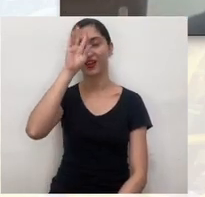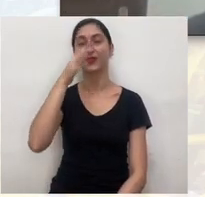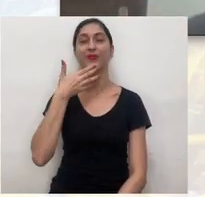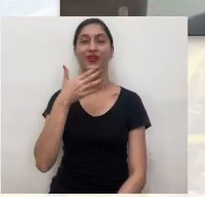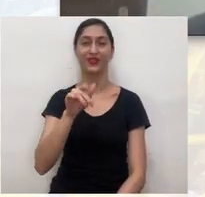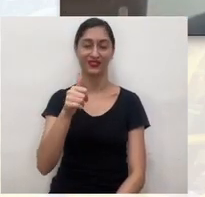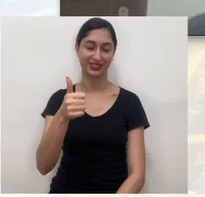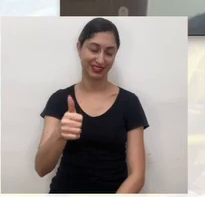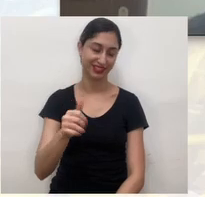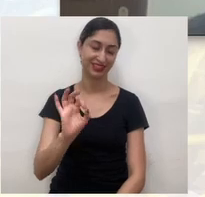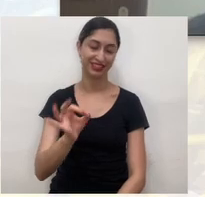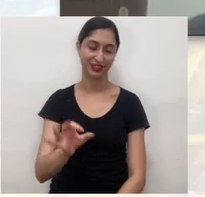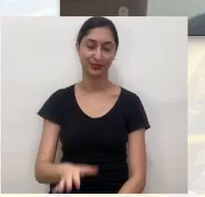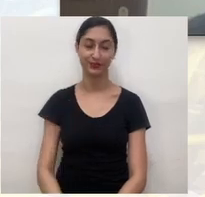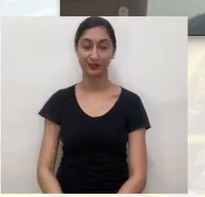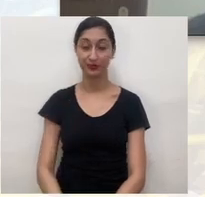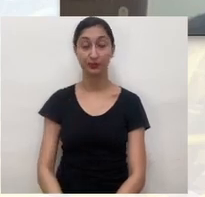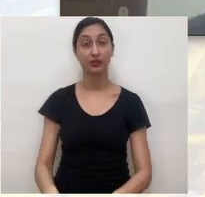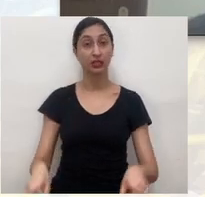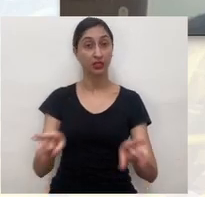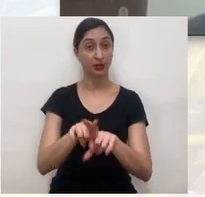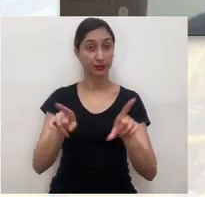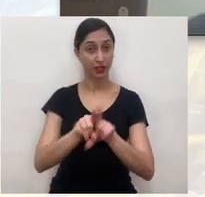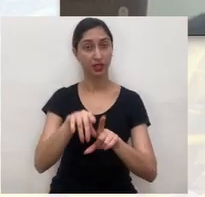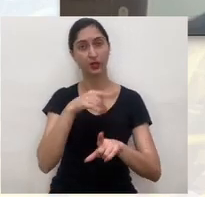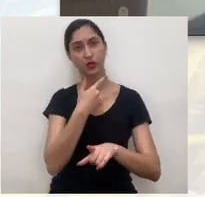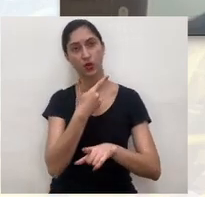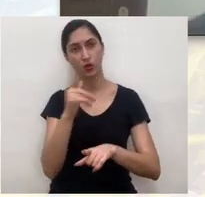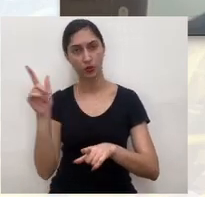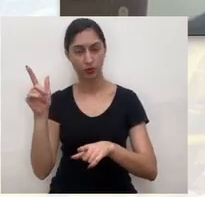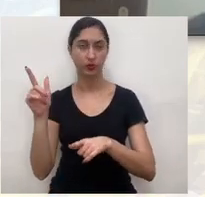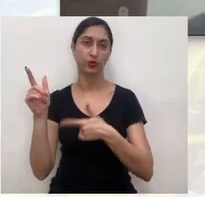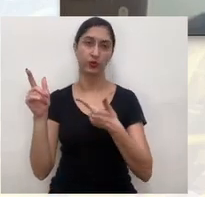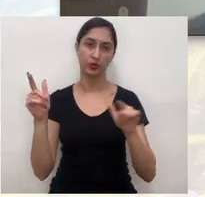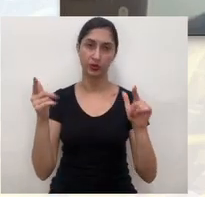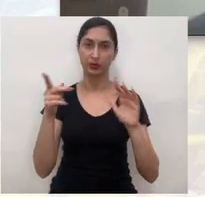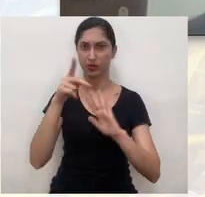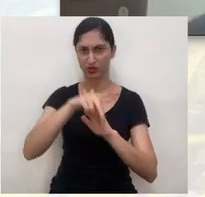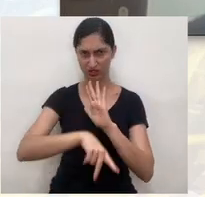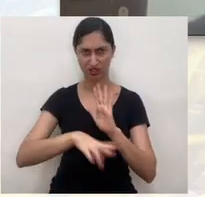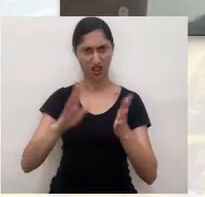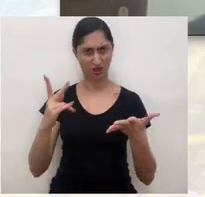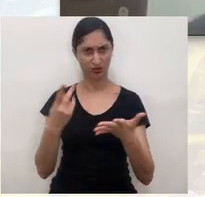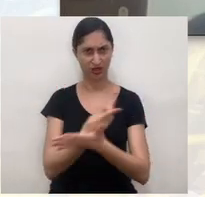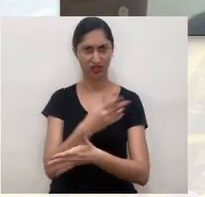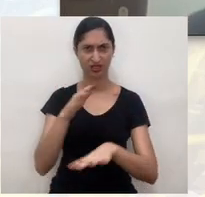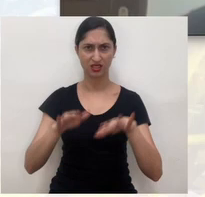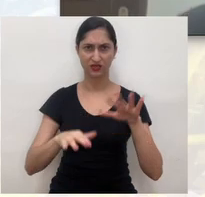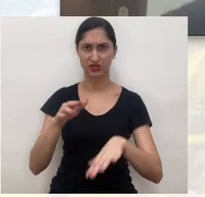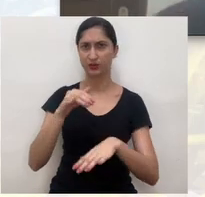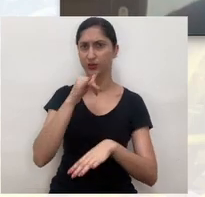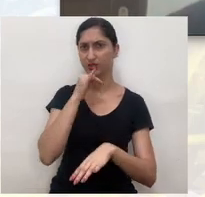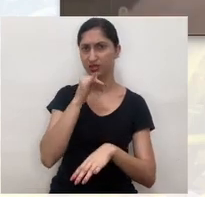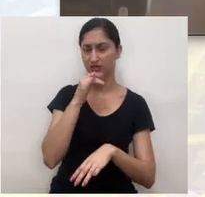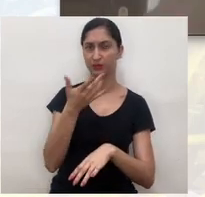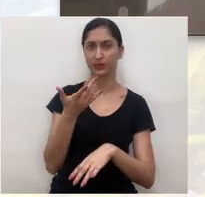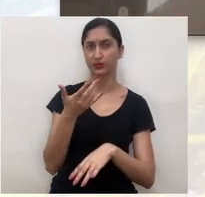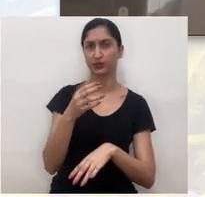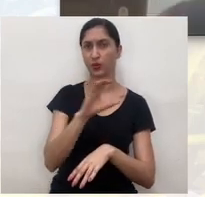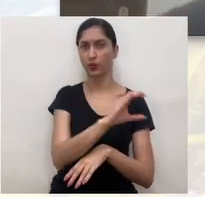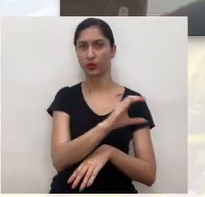outros projetos para jardins privados, particulares, aconteceu de ter situações de ingerência, assim, que você saiba, do